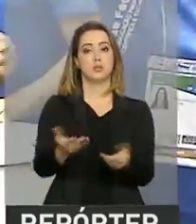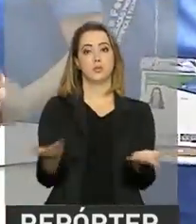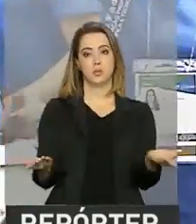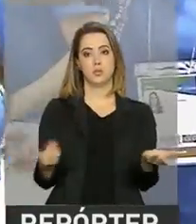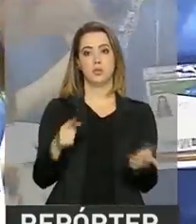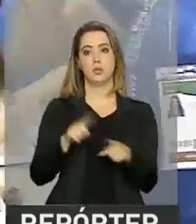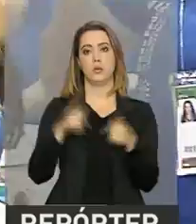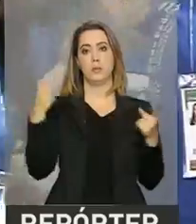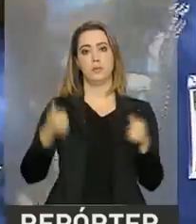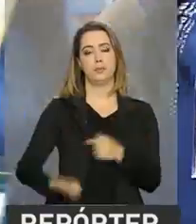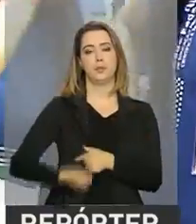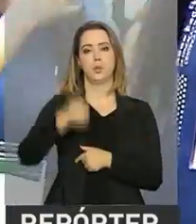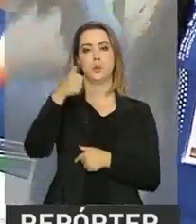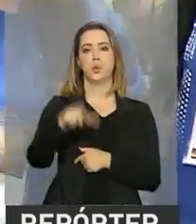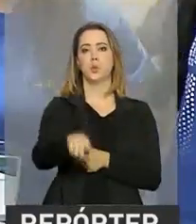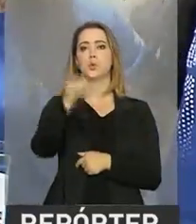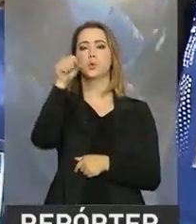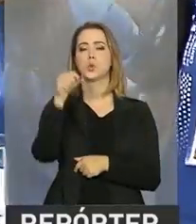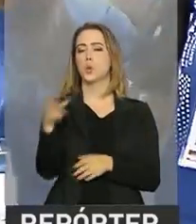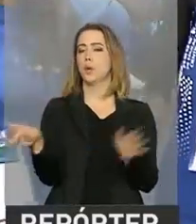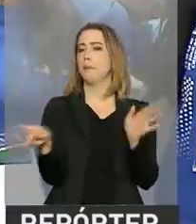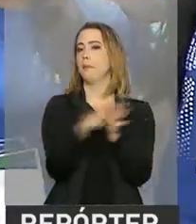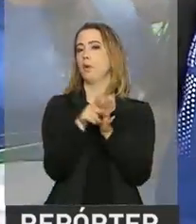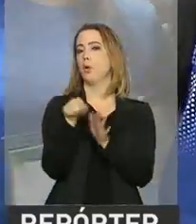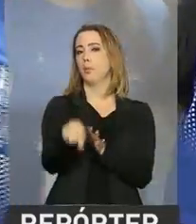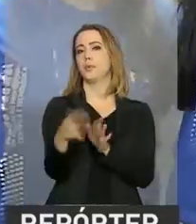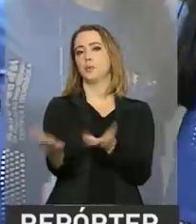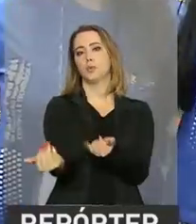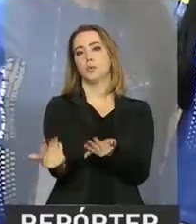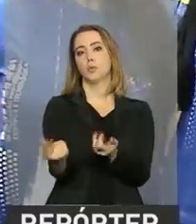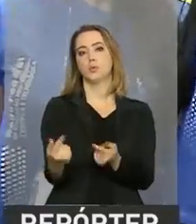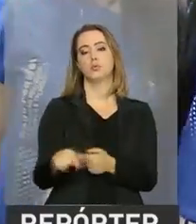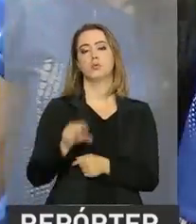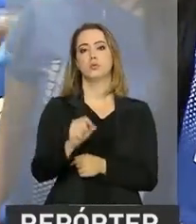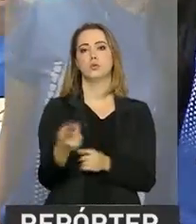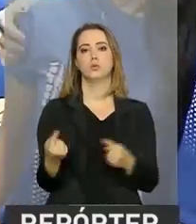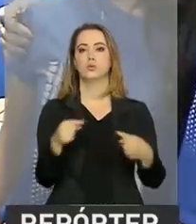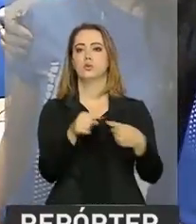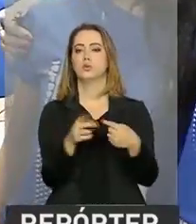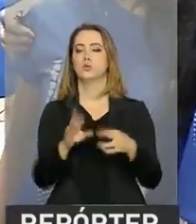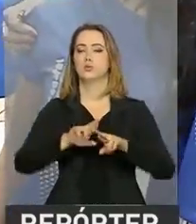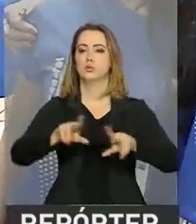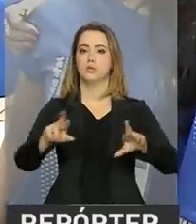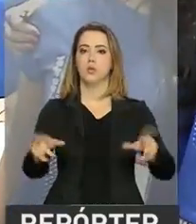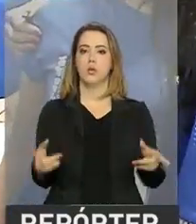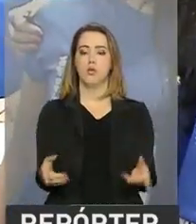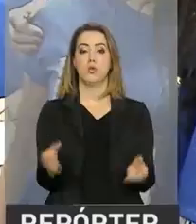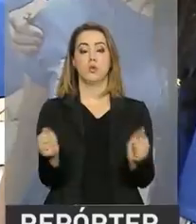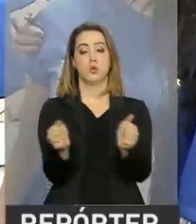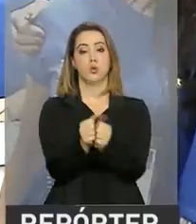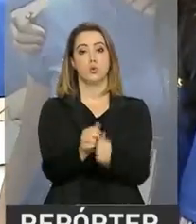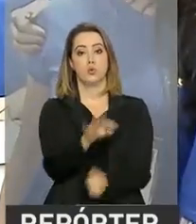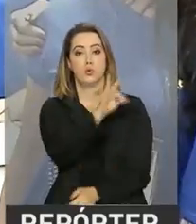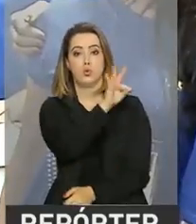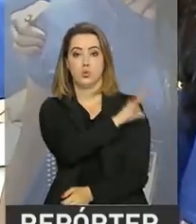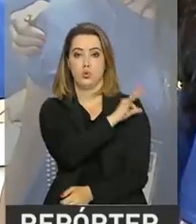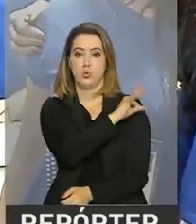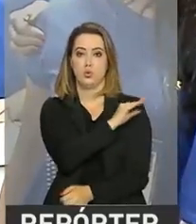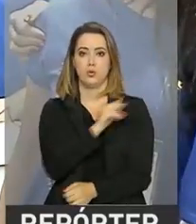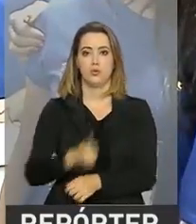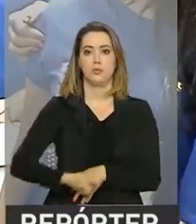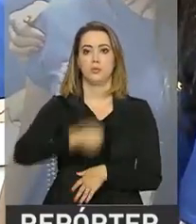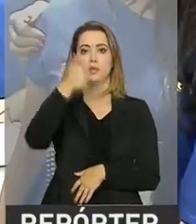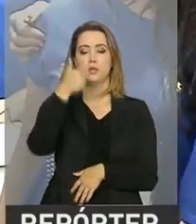Mais protagonismo e decisão para o próprio jovem, interface direta com a educação profissional e